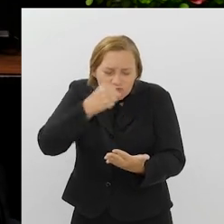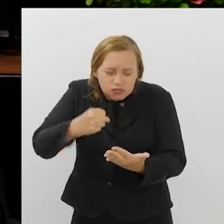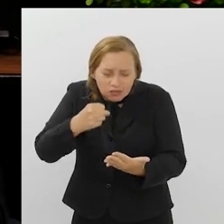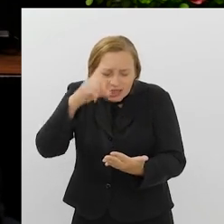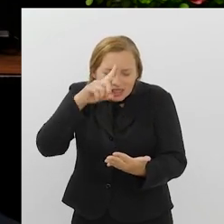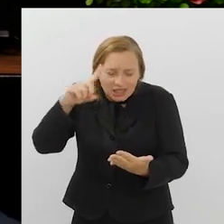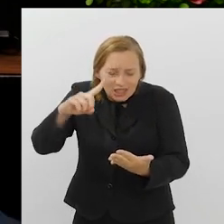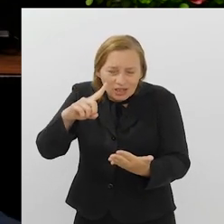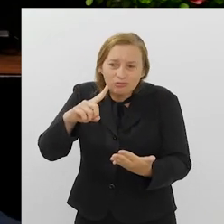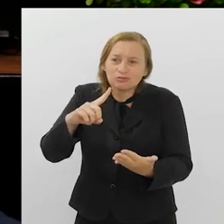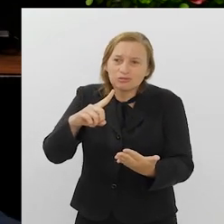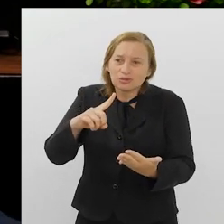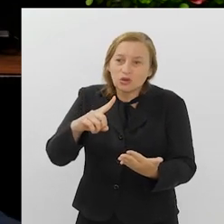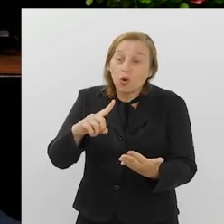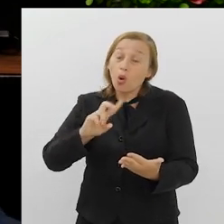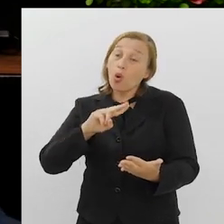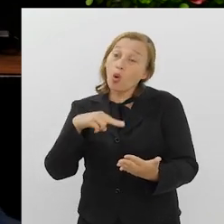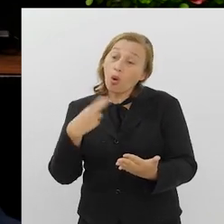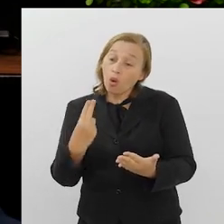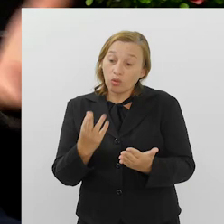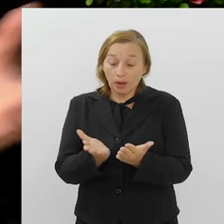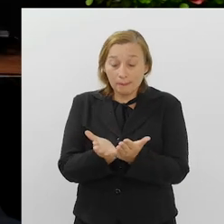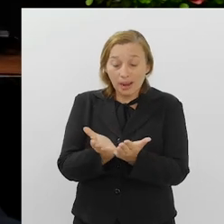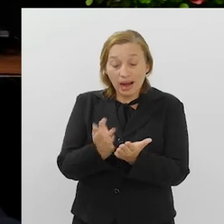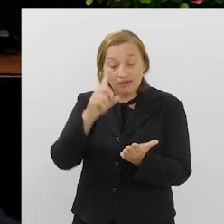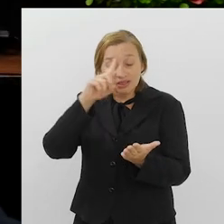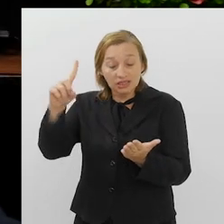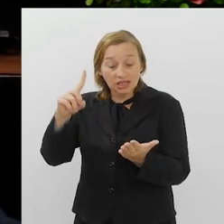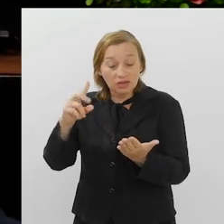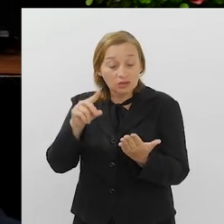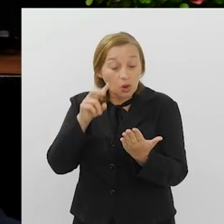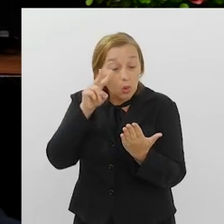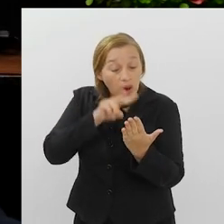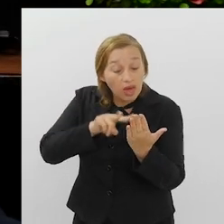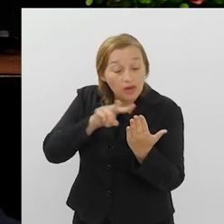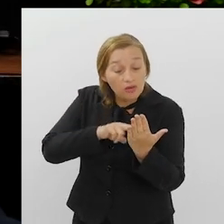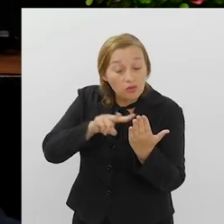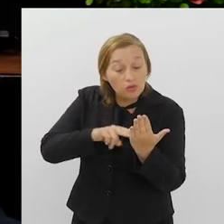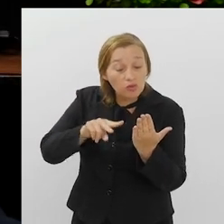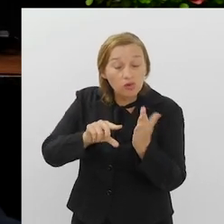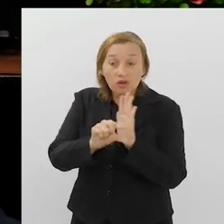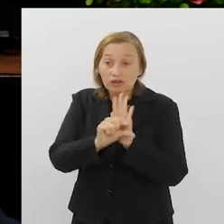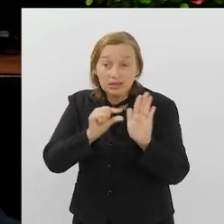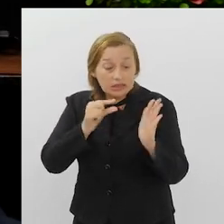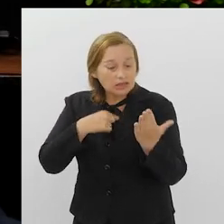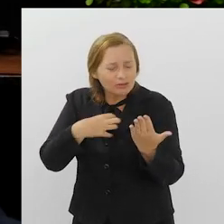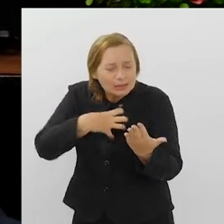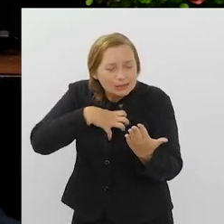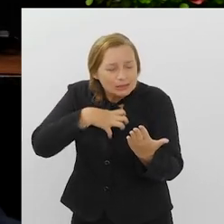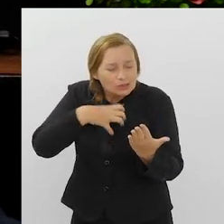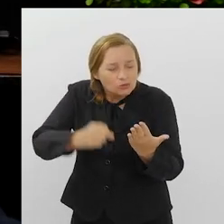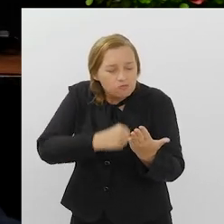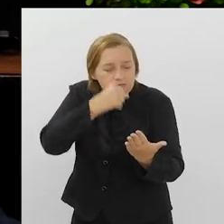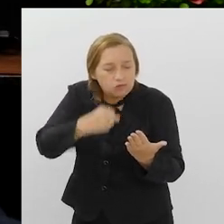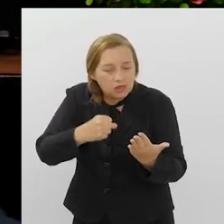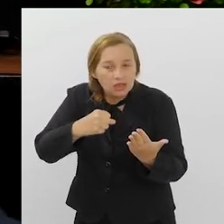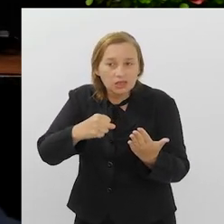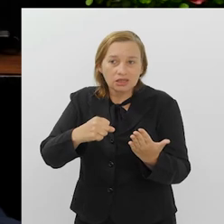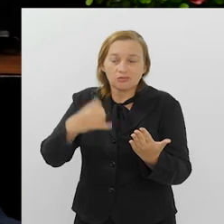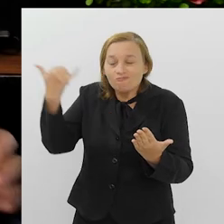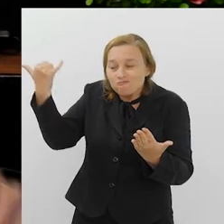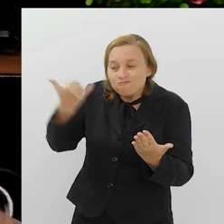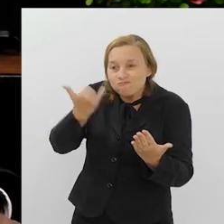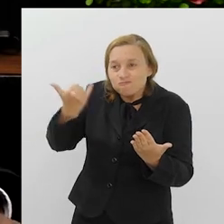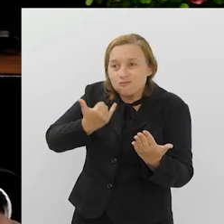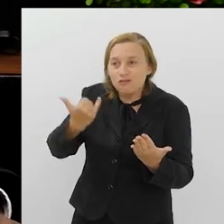gente sente o poder de Deus vindo dele quando quando eu pego a Bíblia em qualquer Versículo hã e sinto o